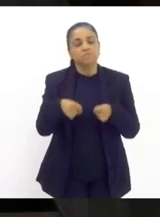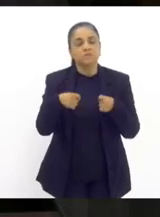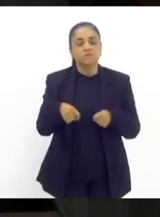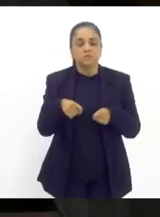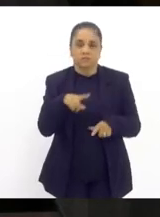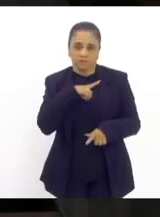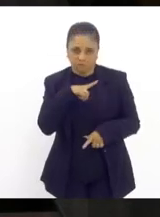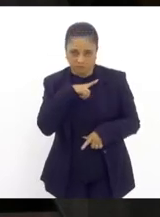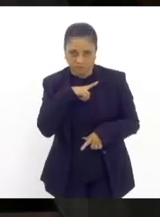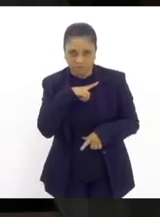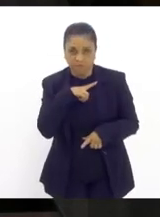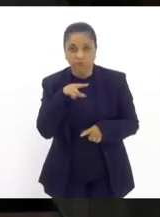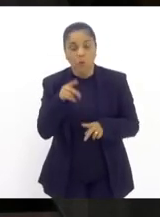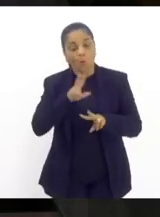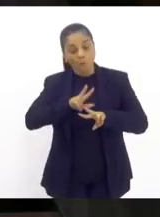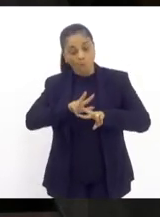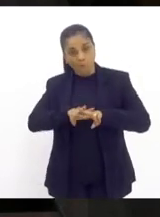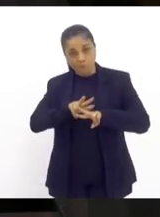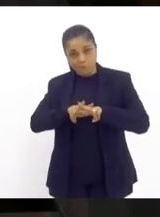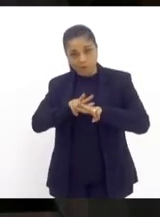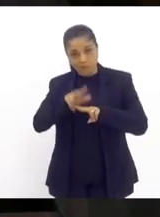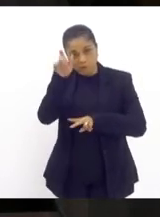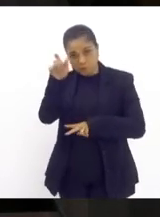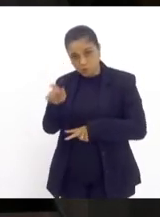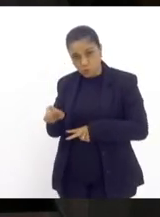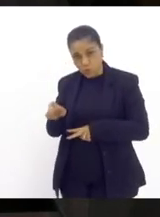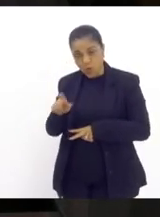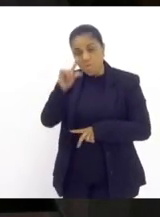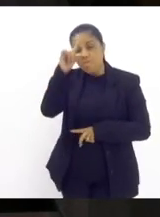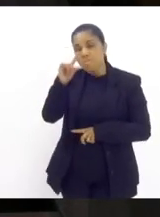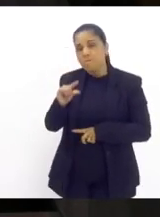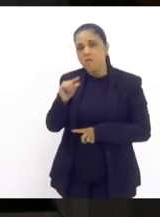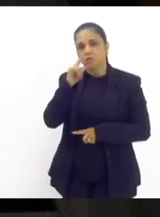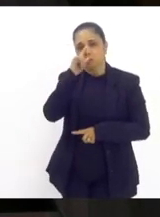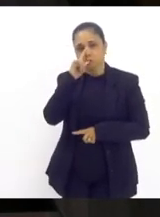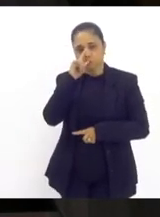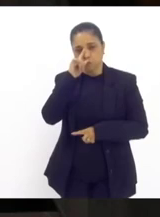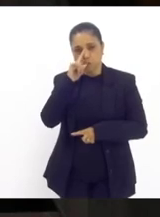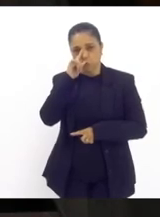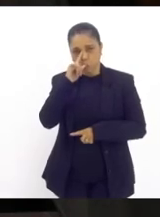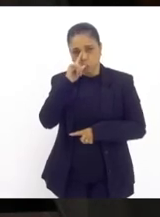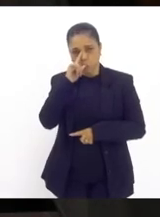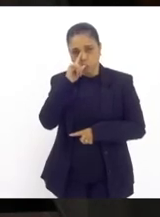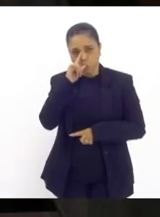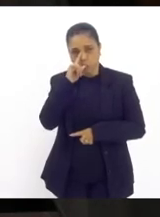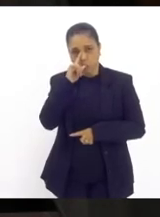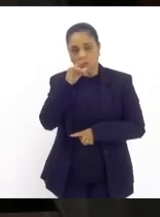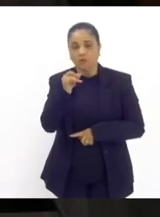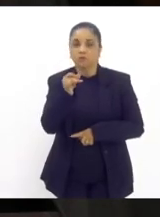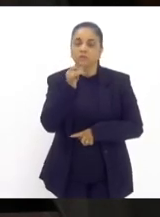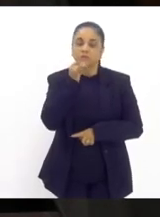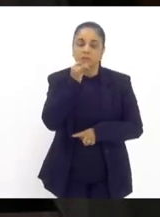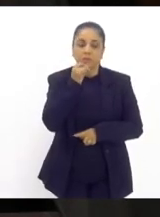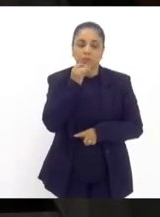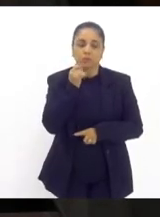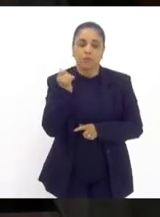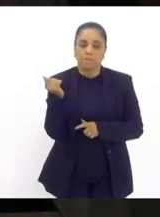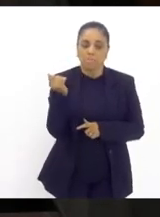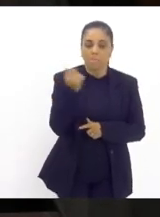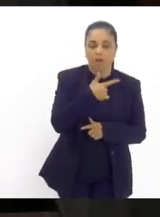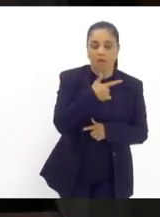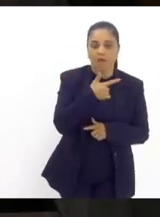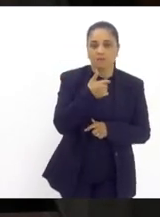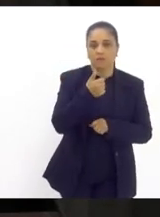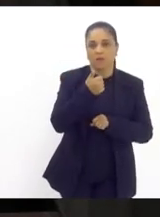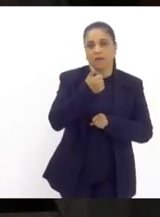que os presos nossos são presos de muito menos periculosidade do que os presos do Rio do que os presos da